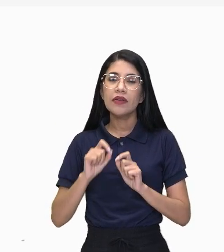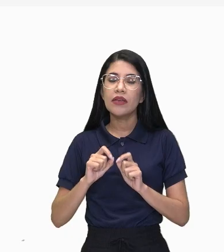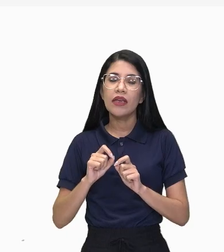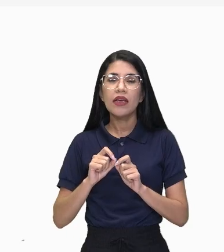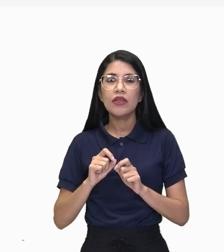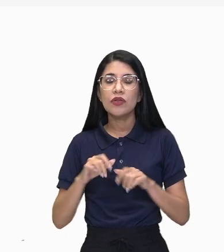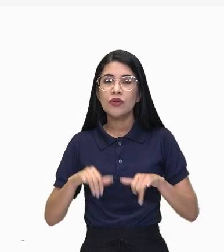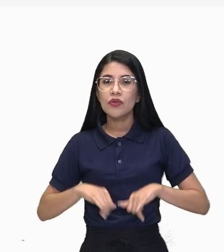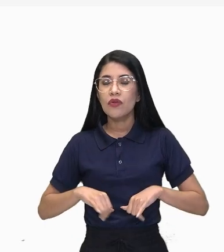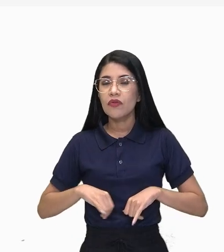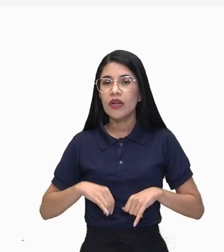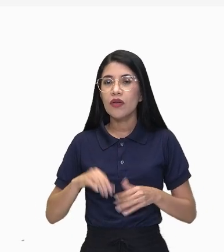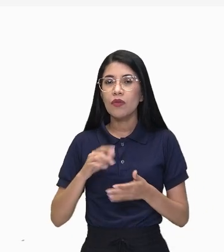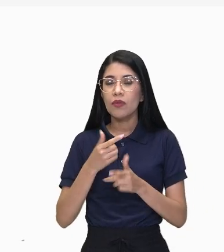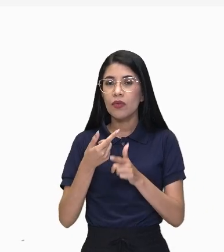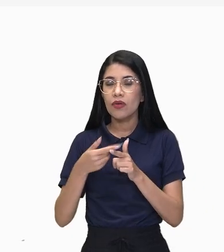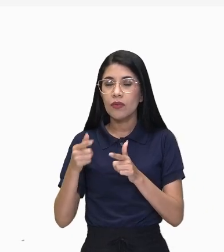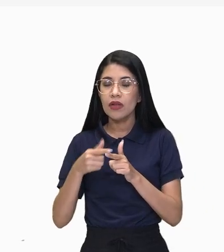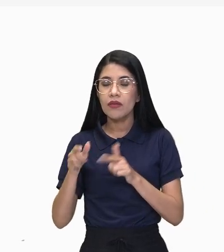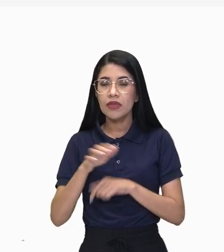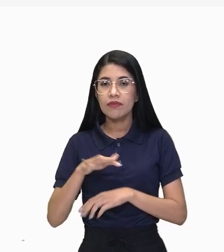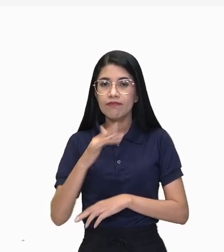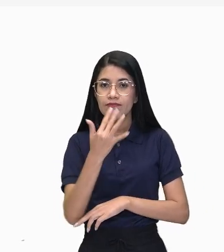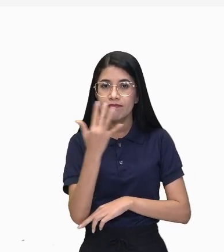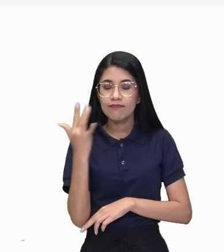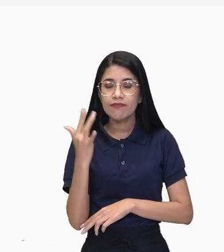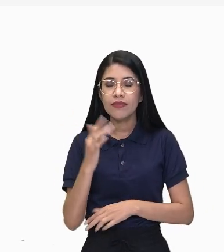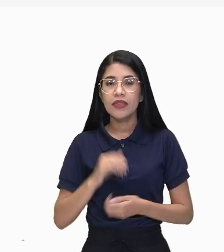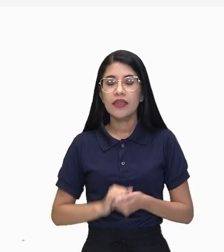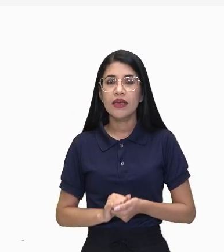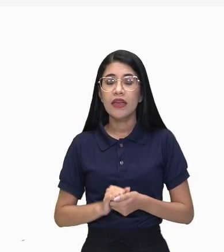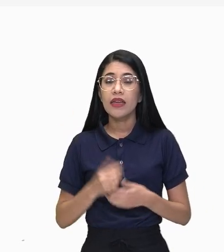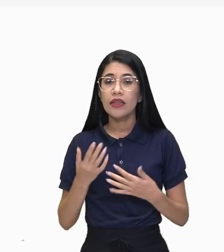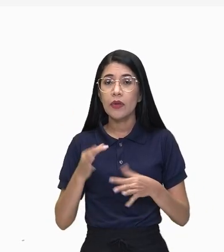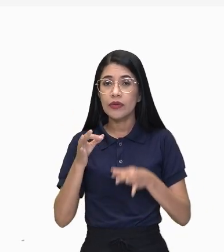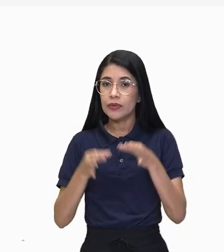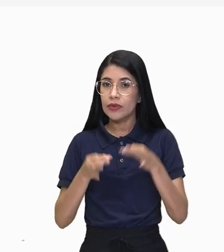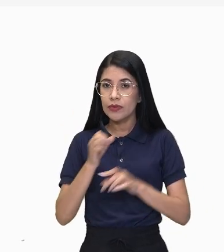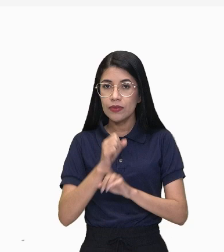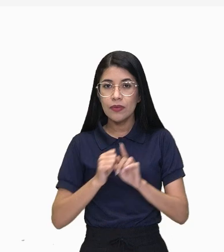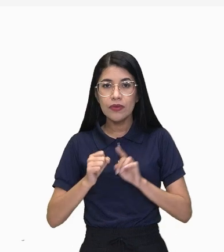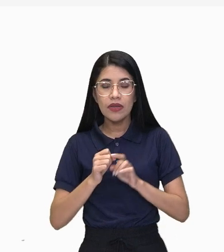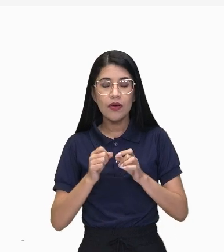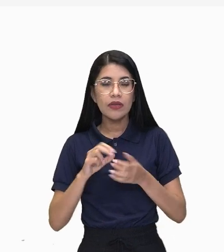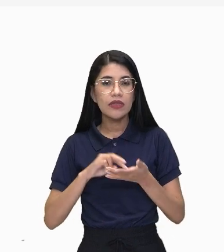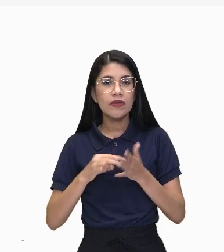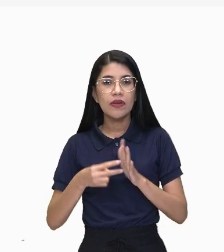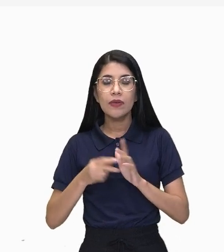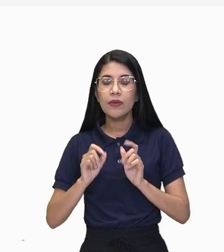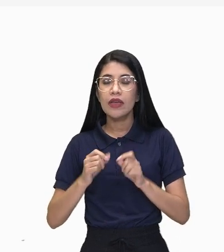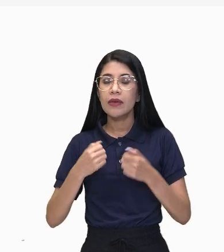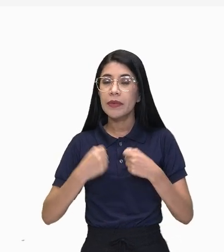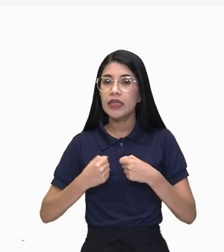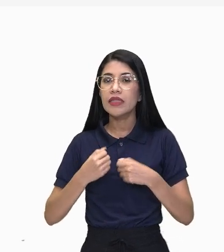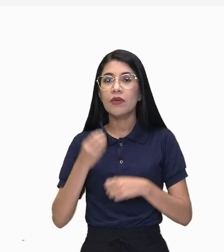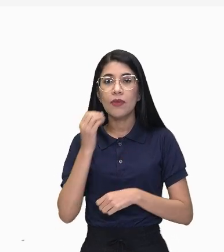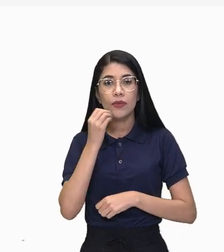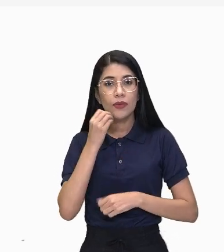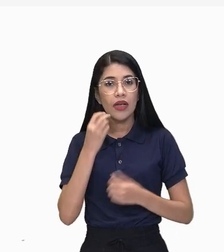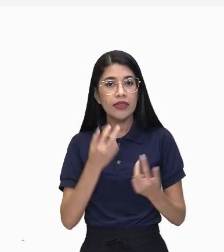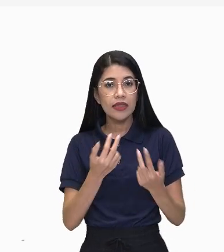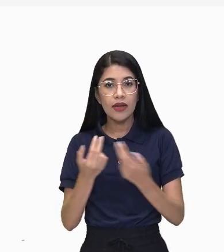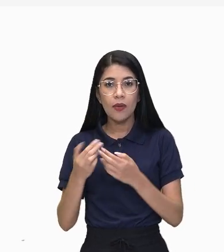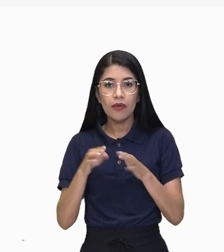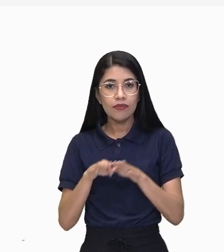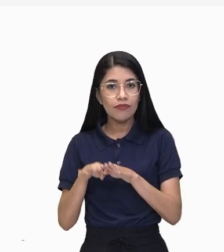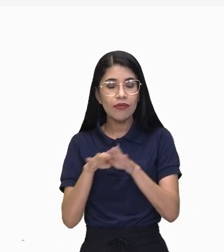de problemas ambientais. E quando a gente fala de justiça social, nós estamos falando que elas devem ter as mesmas oportunidades de escolher